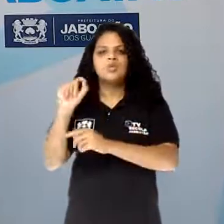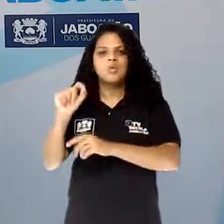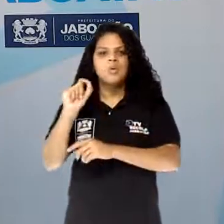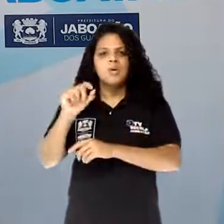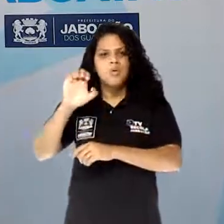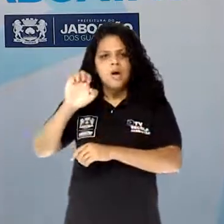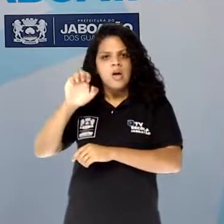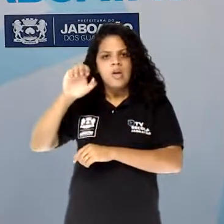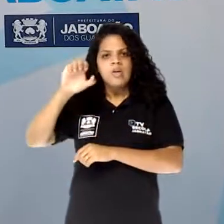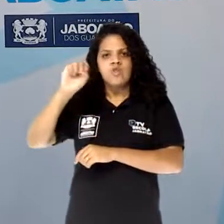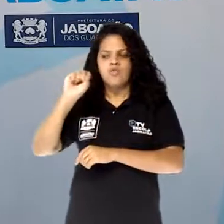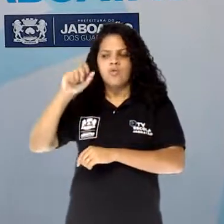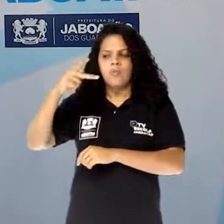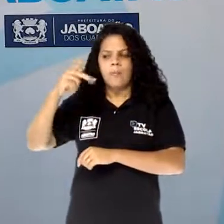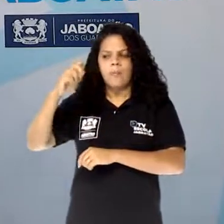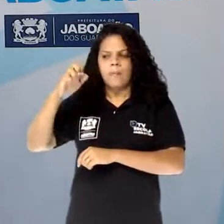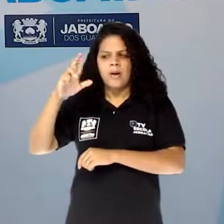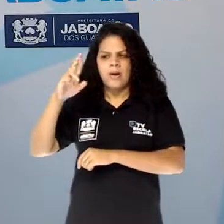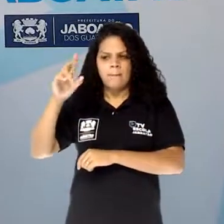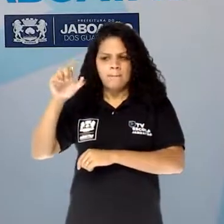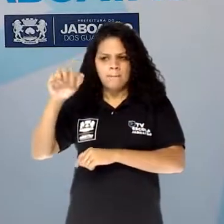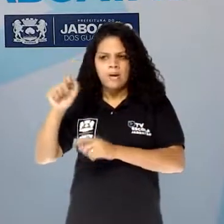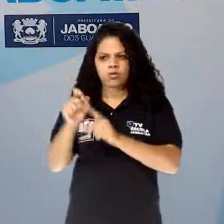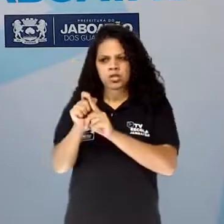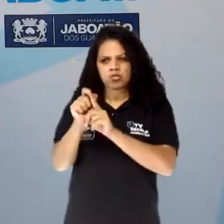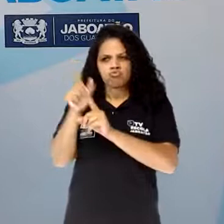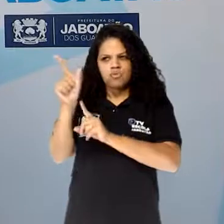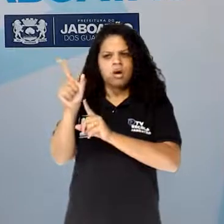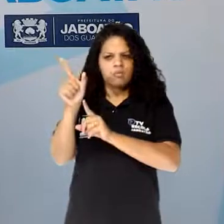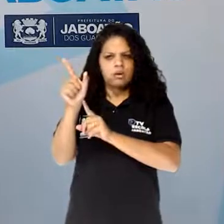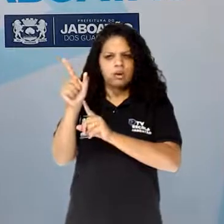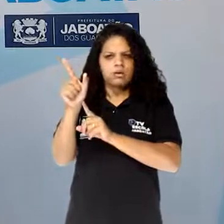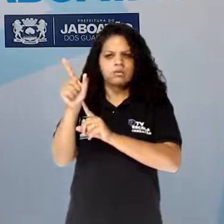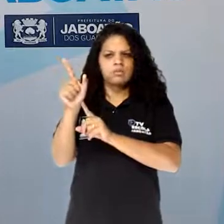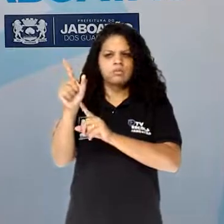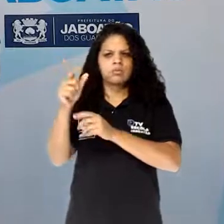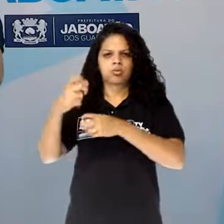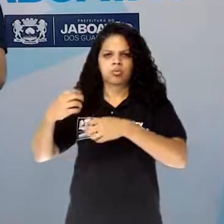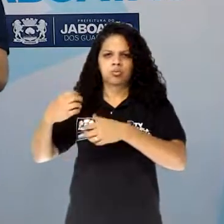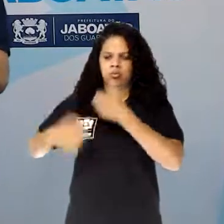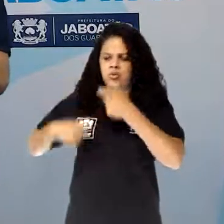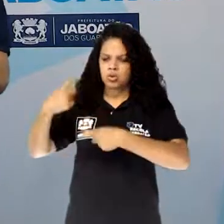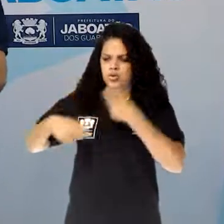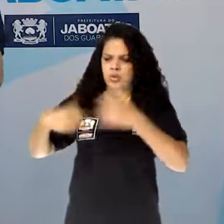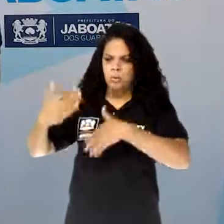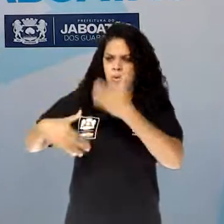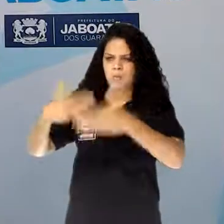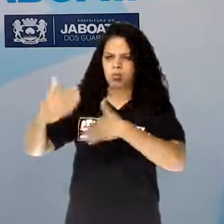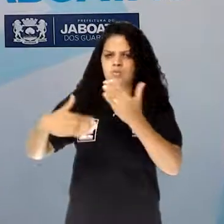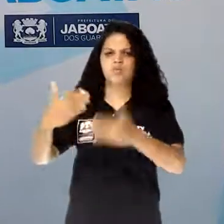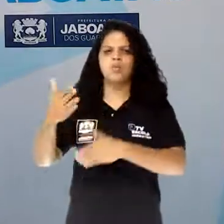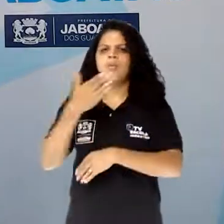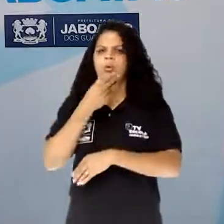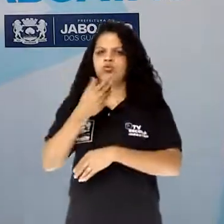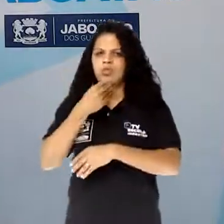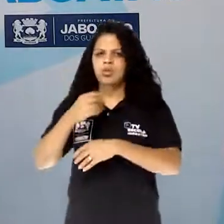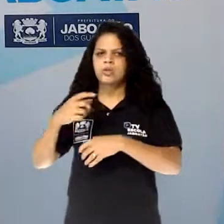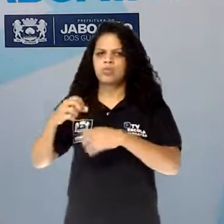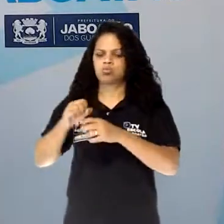ser o quê? Colocado para fora do sistema reprodutor feminino e ele vai caminhar esses